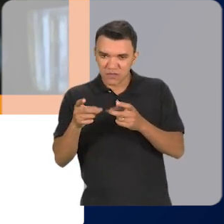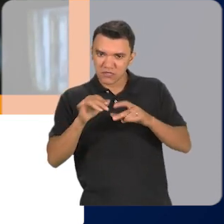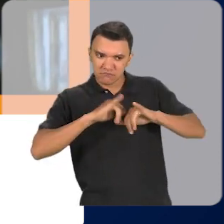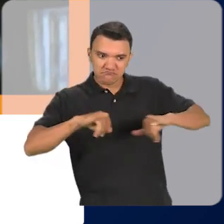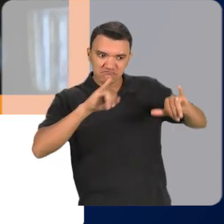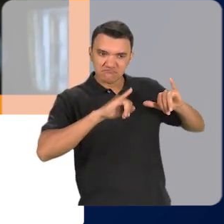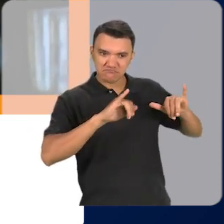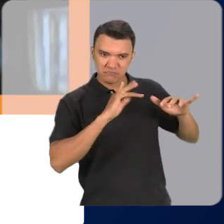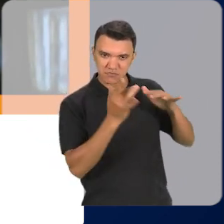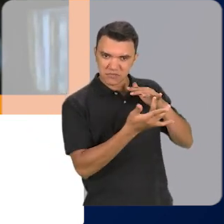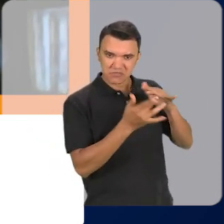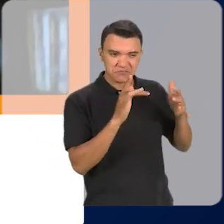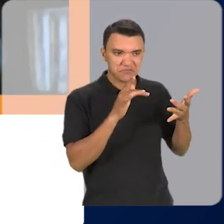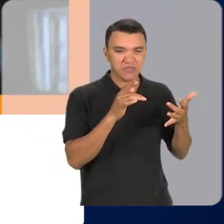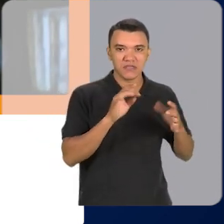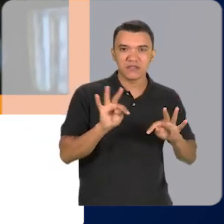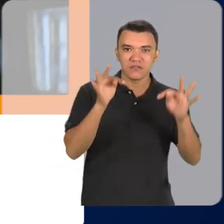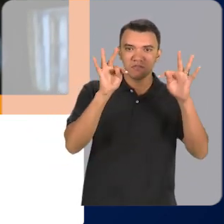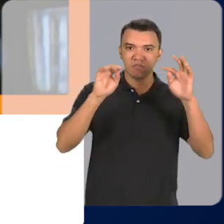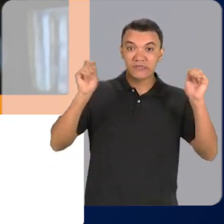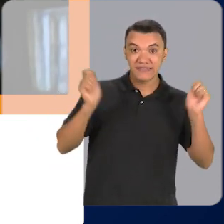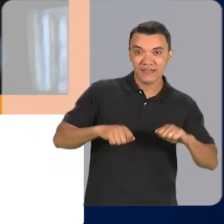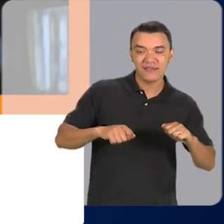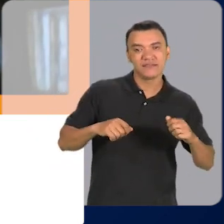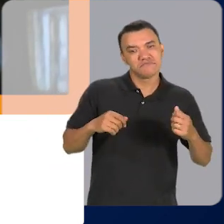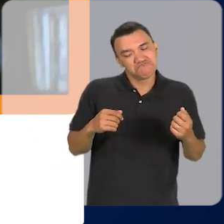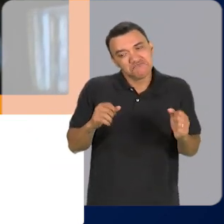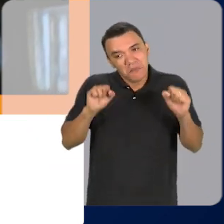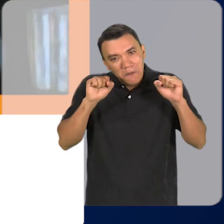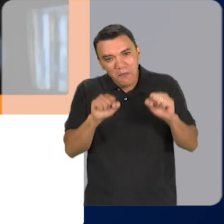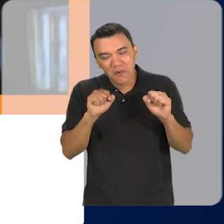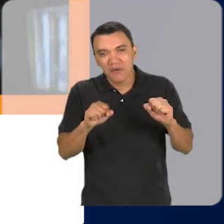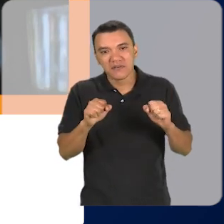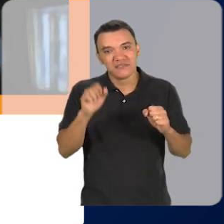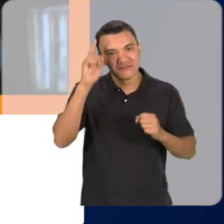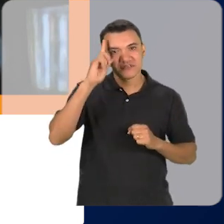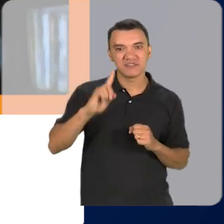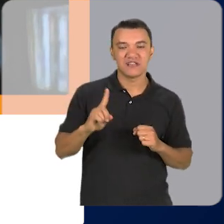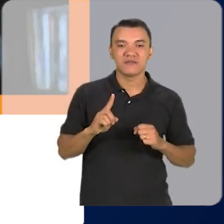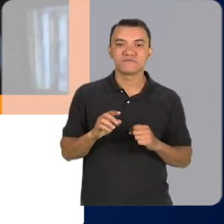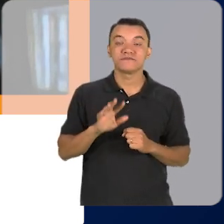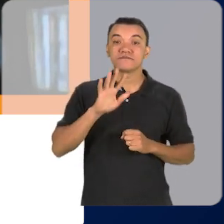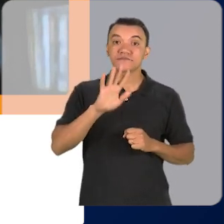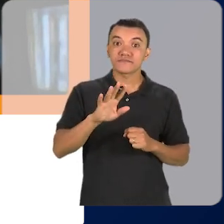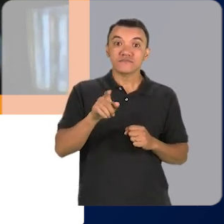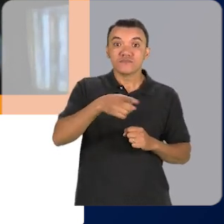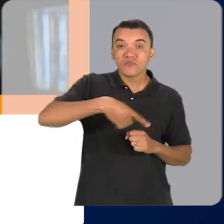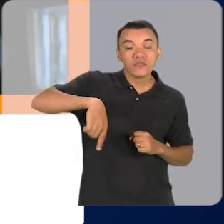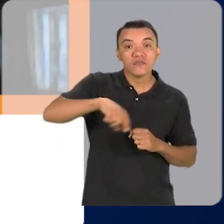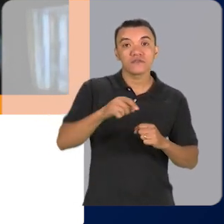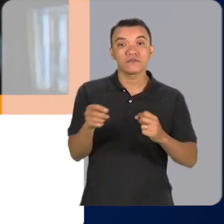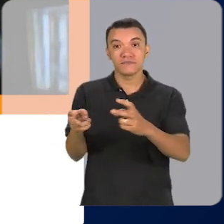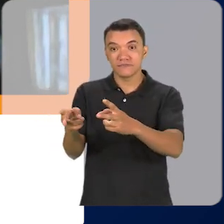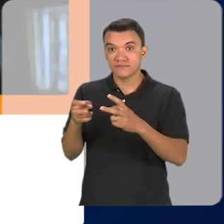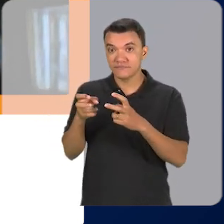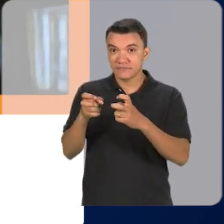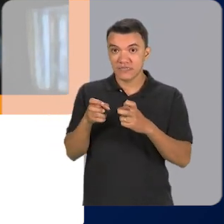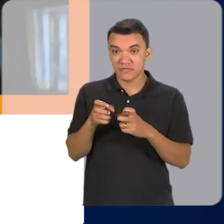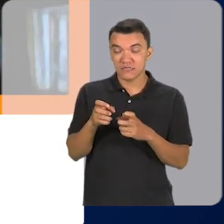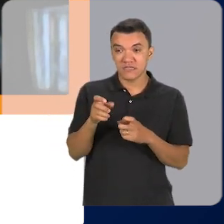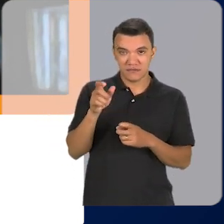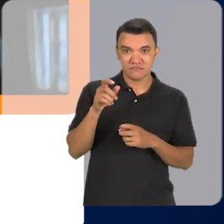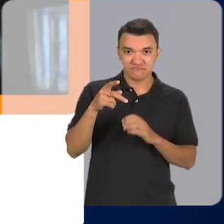Tudo é possível, né, nesse mundo, certo? Então, mas o que a gente percebe, né, pelo lado